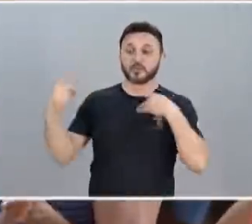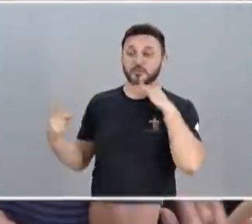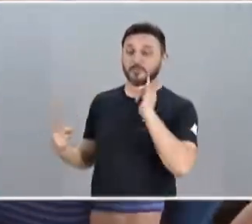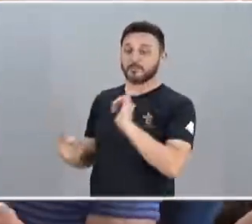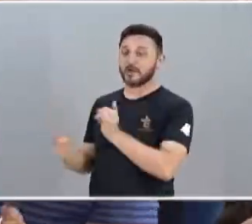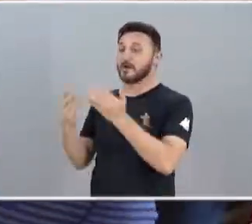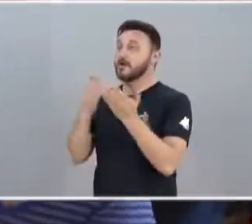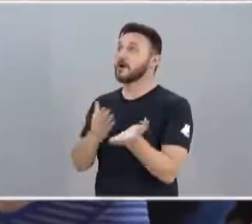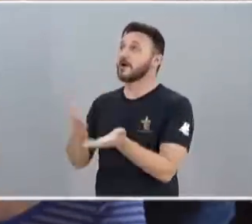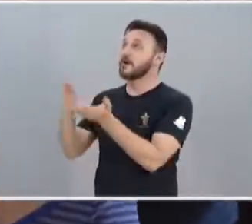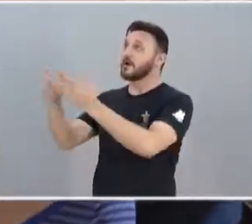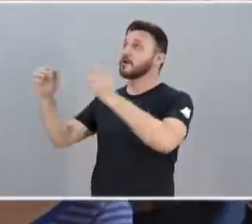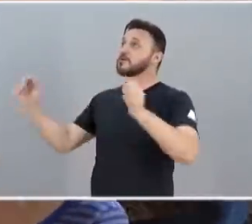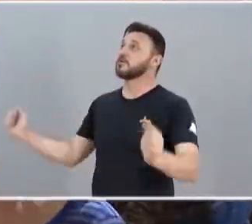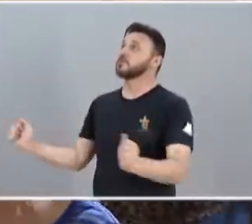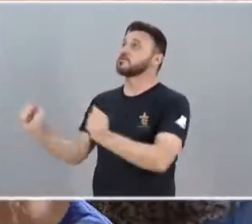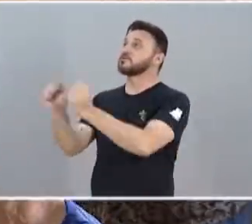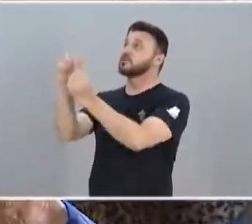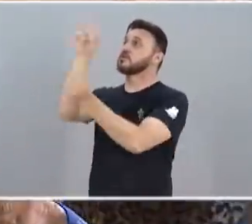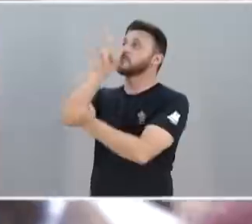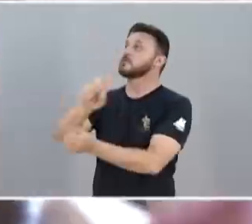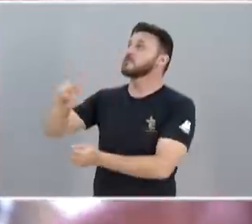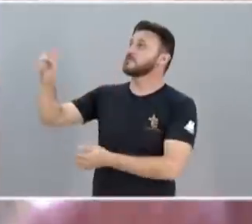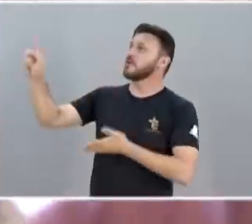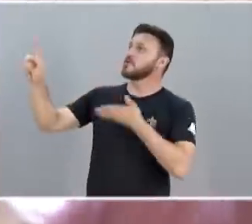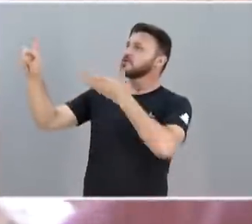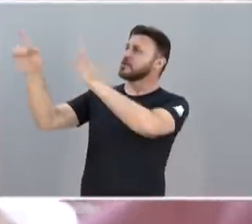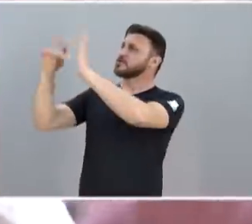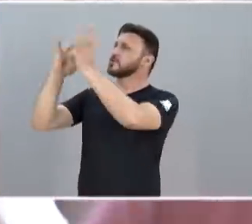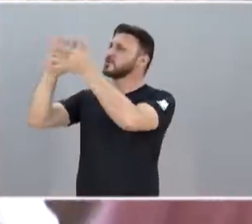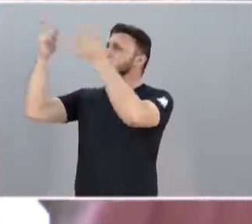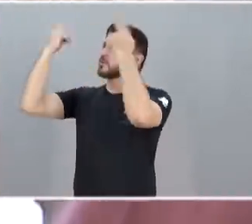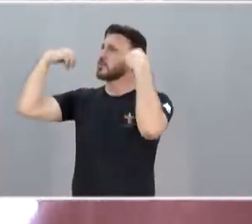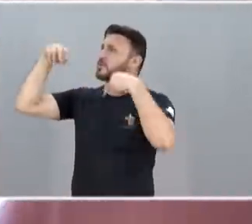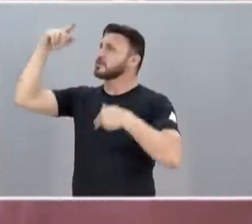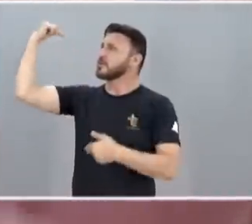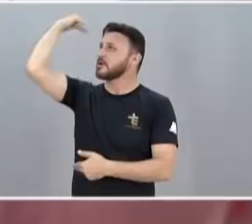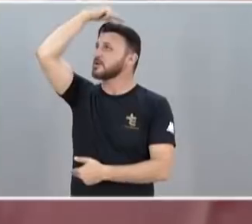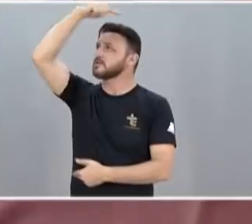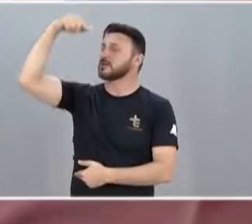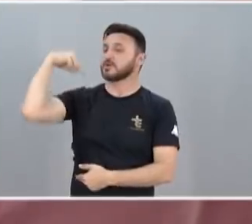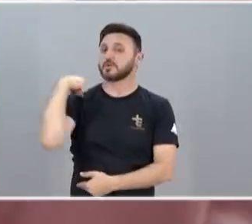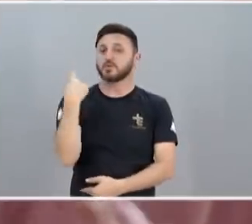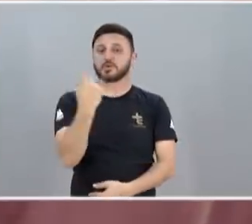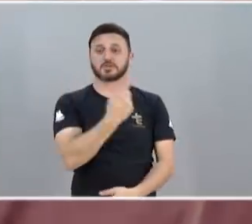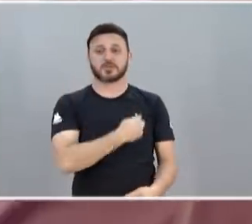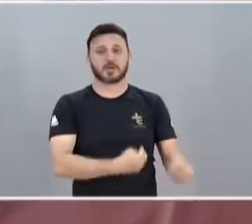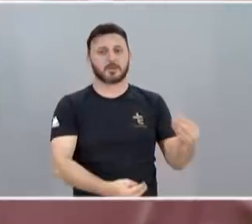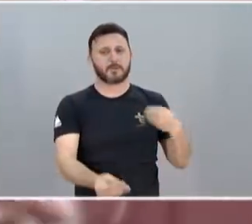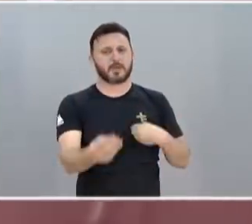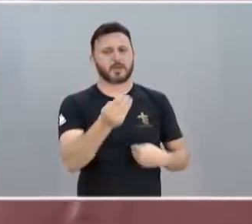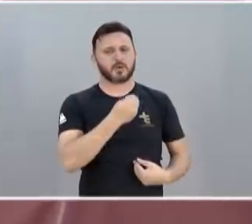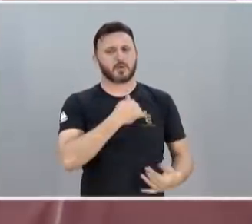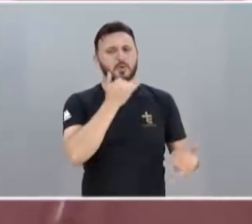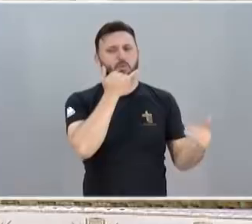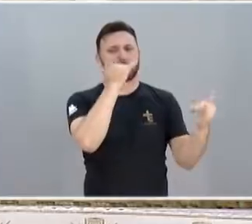unigênito do Pai, voz de Deus, Cordeiro Santo, nossas